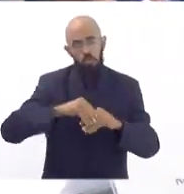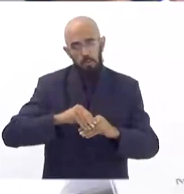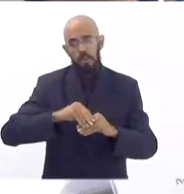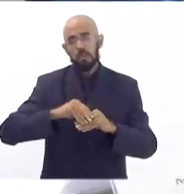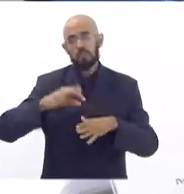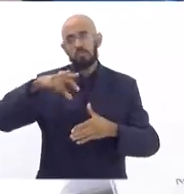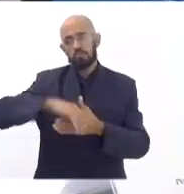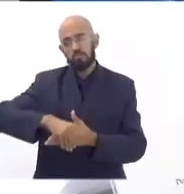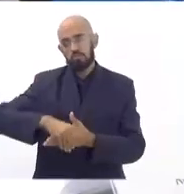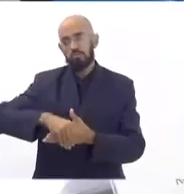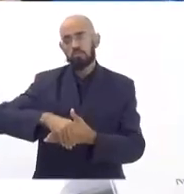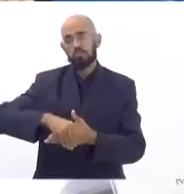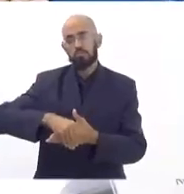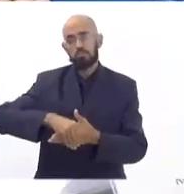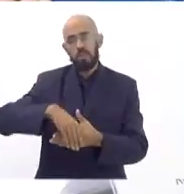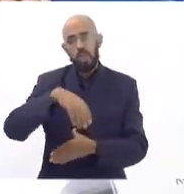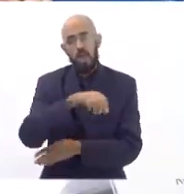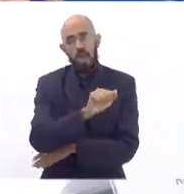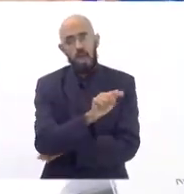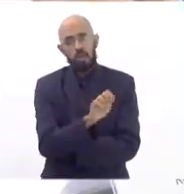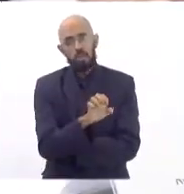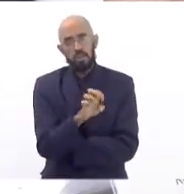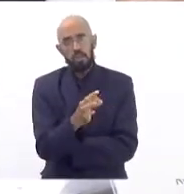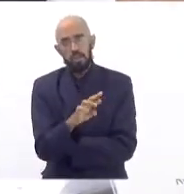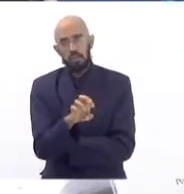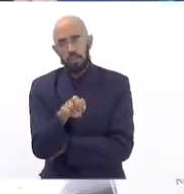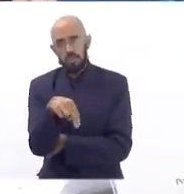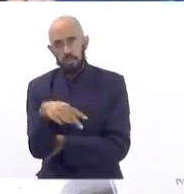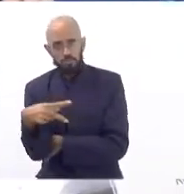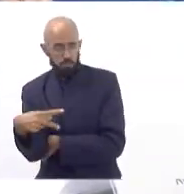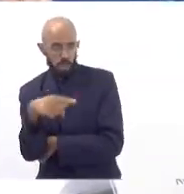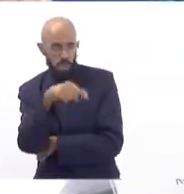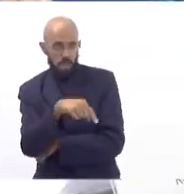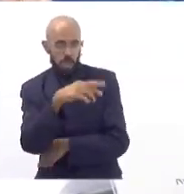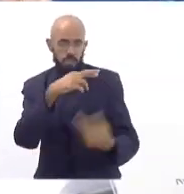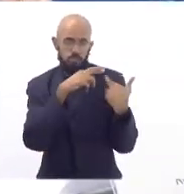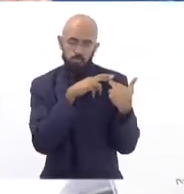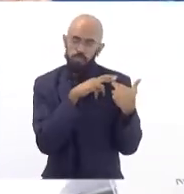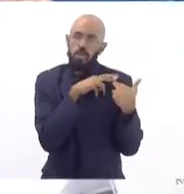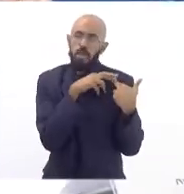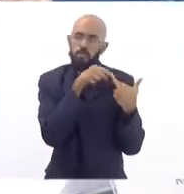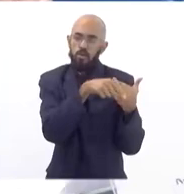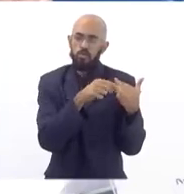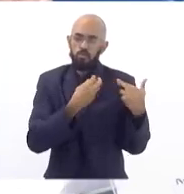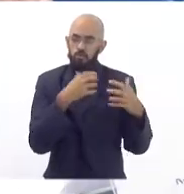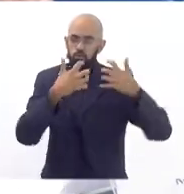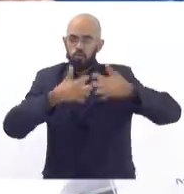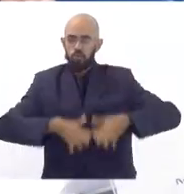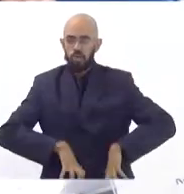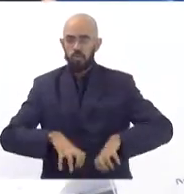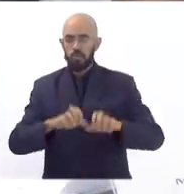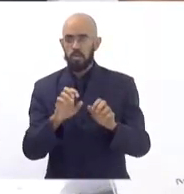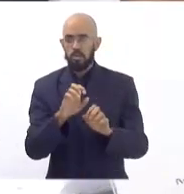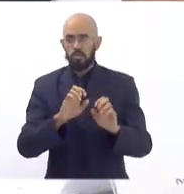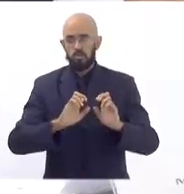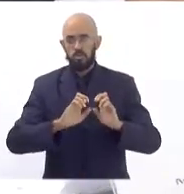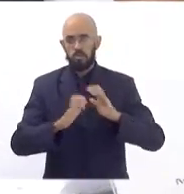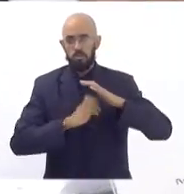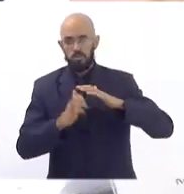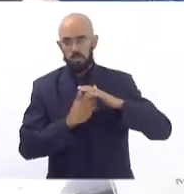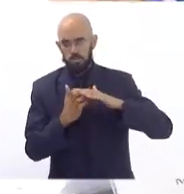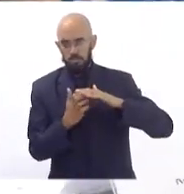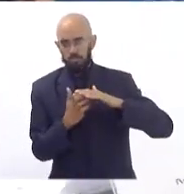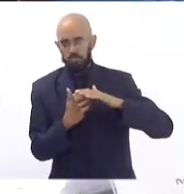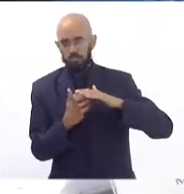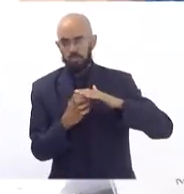EA gestante é responsável pela inoperância em relação a essa questão funcionamento da SuperVia eu queria perguntar o